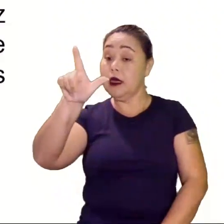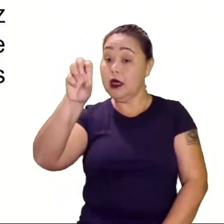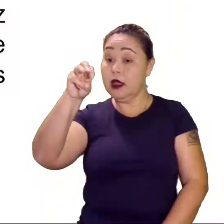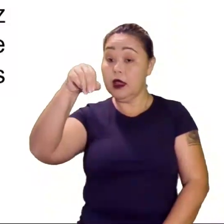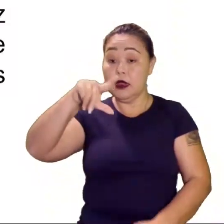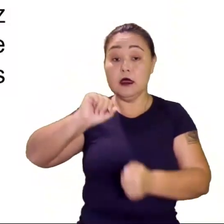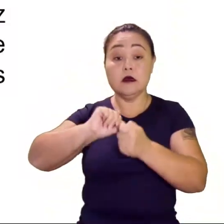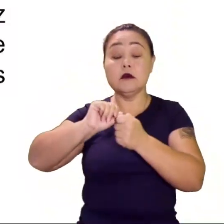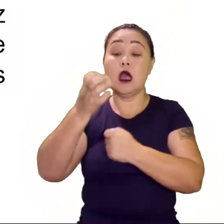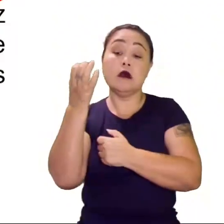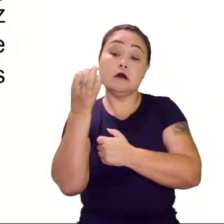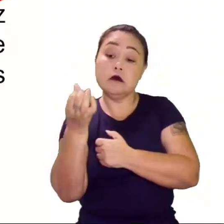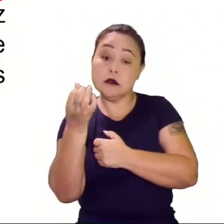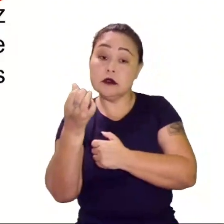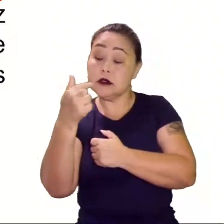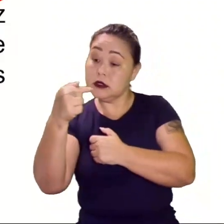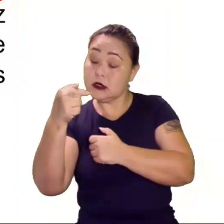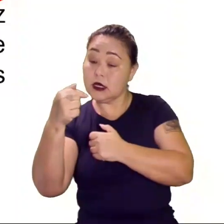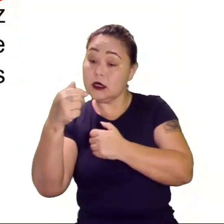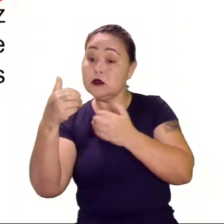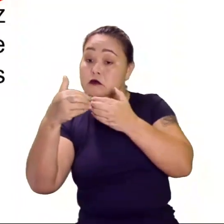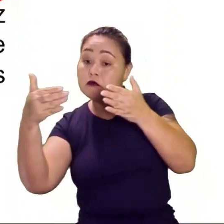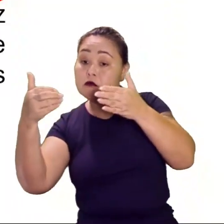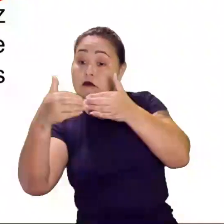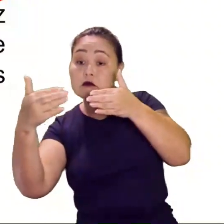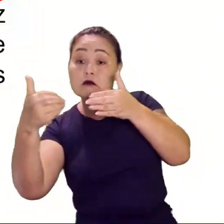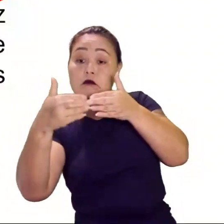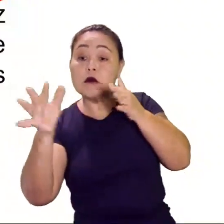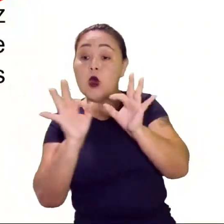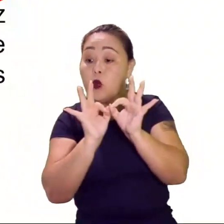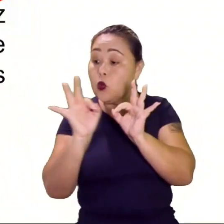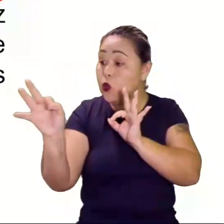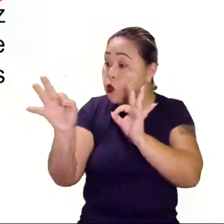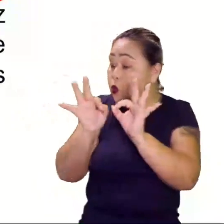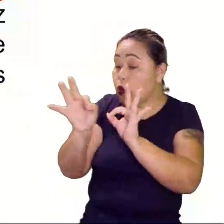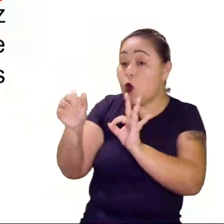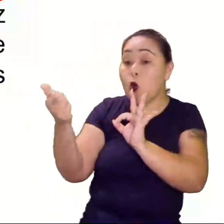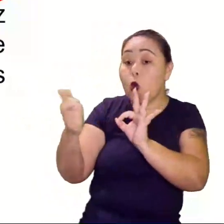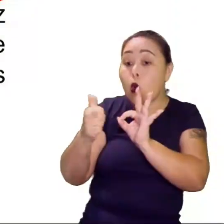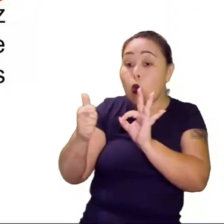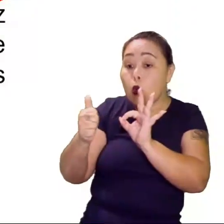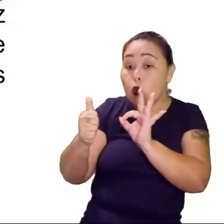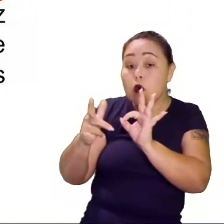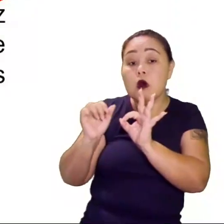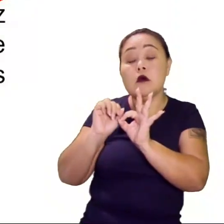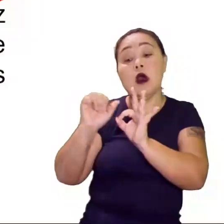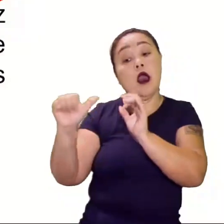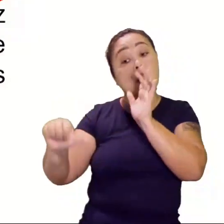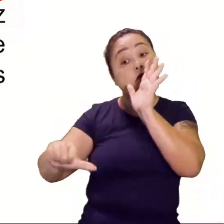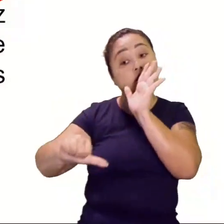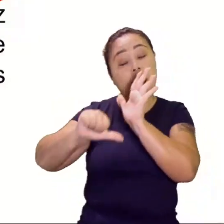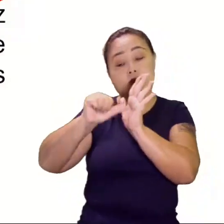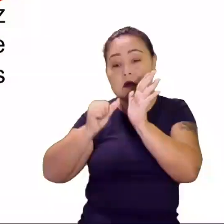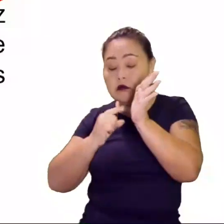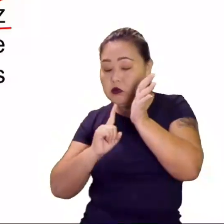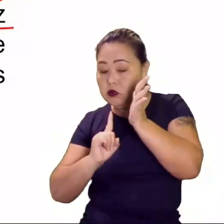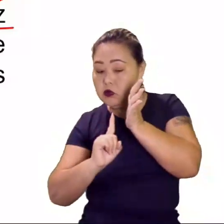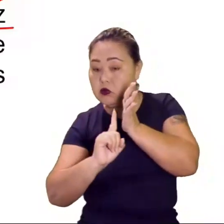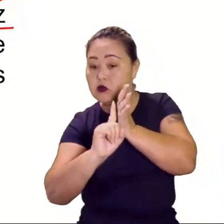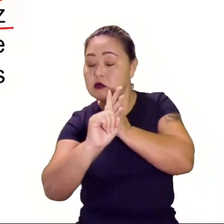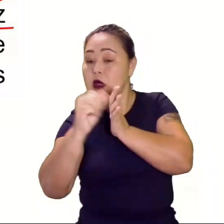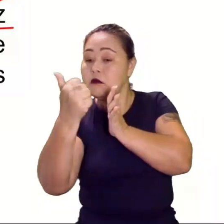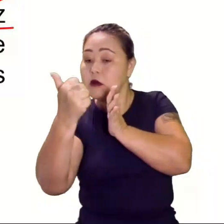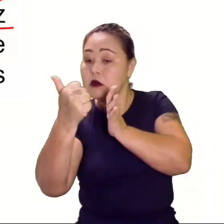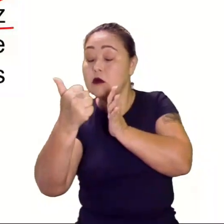entradas. Cada uma com 11 metros de comprimento. Thales passou uma vez pela primeira porta,